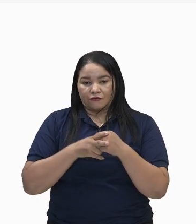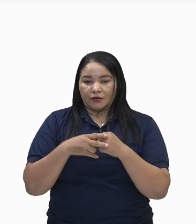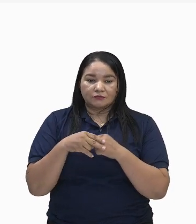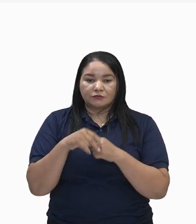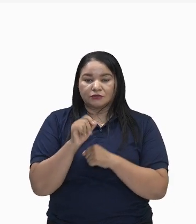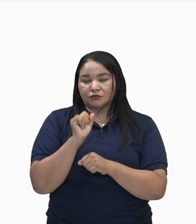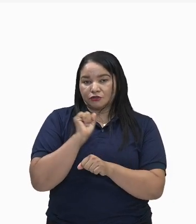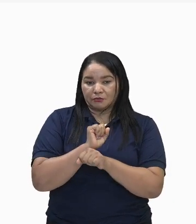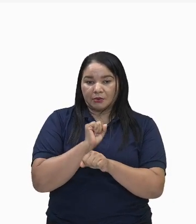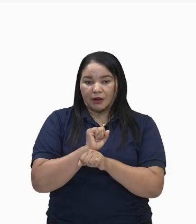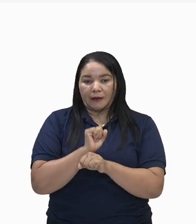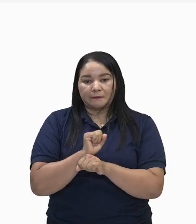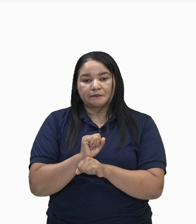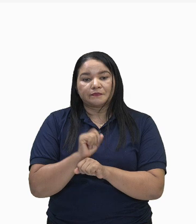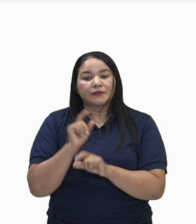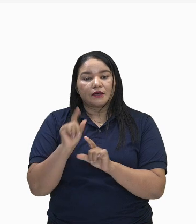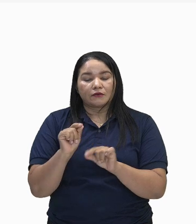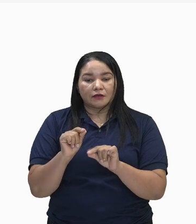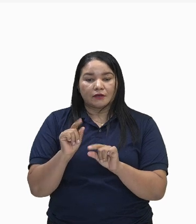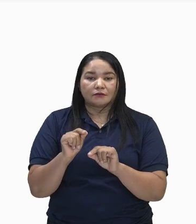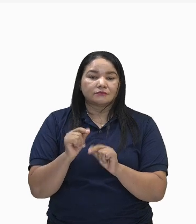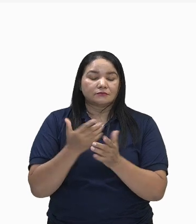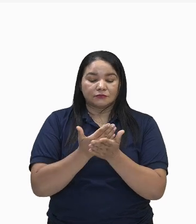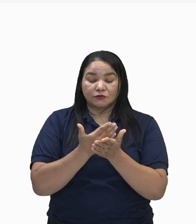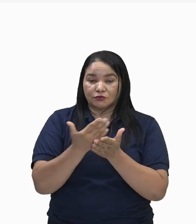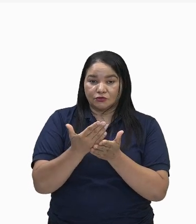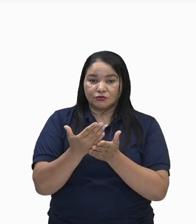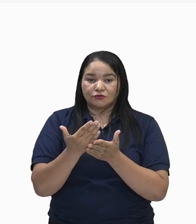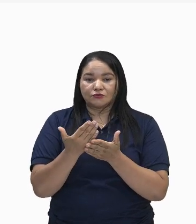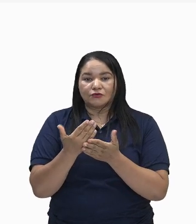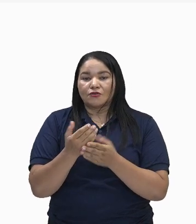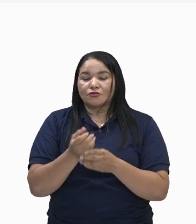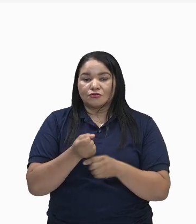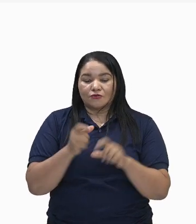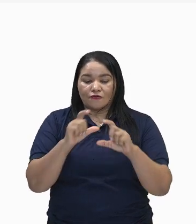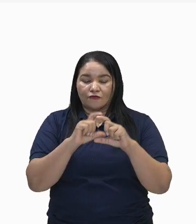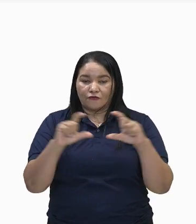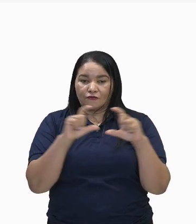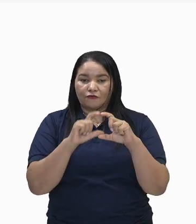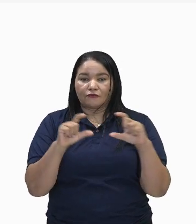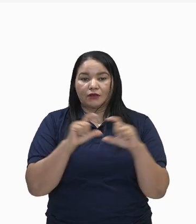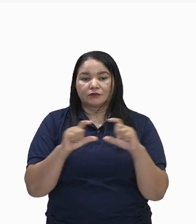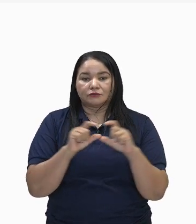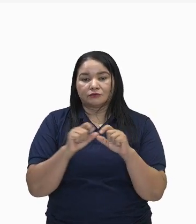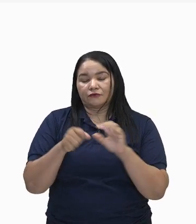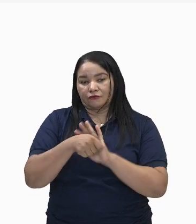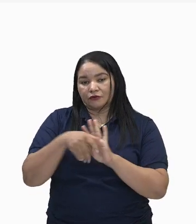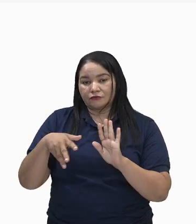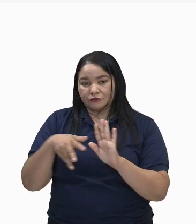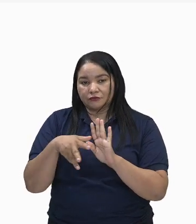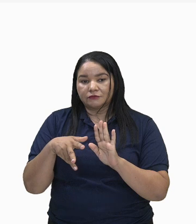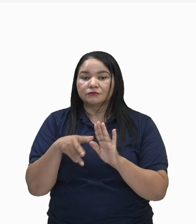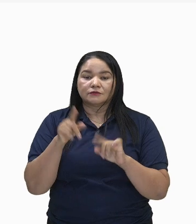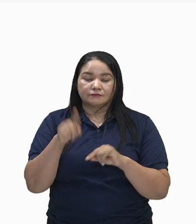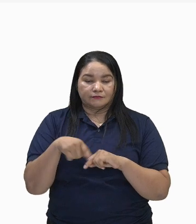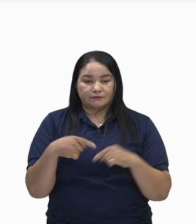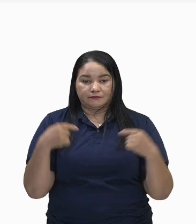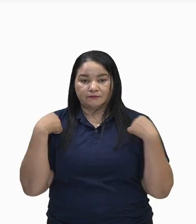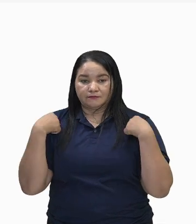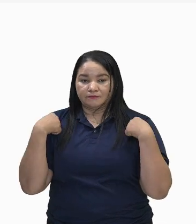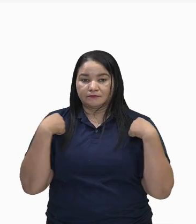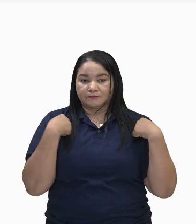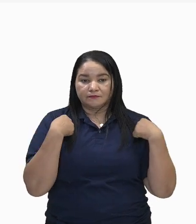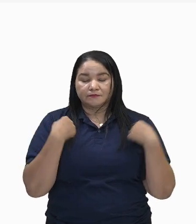início dos versos, vai caracterizar a figura de linguagem anáfora. A